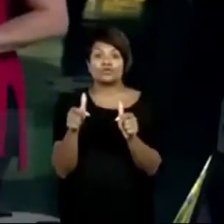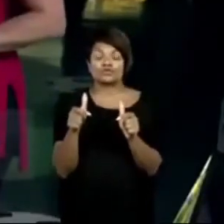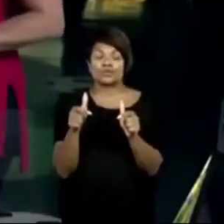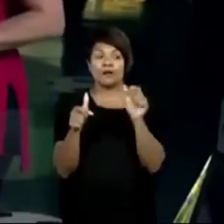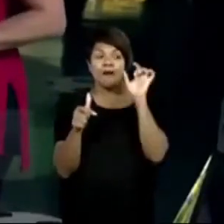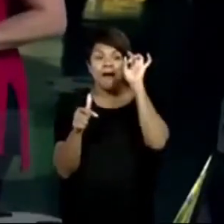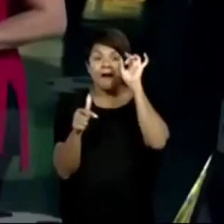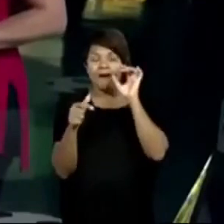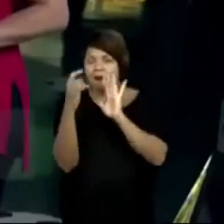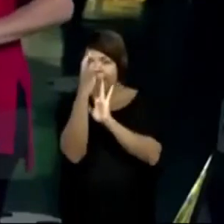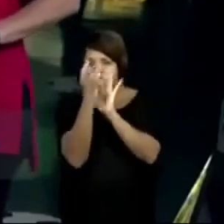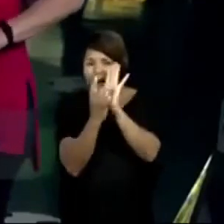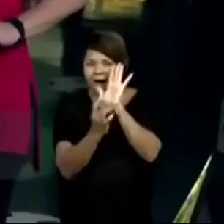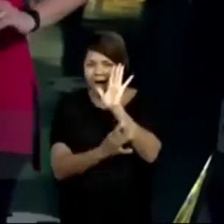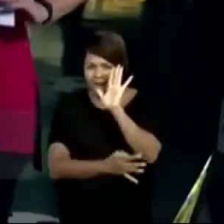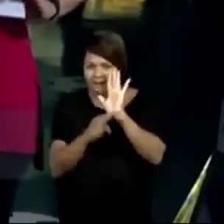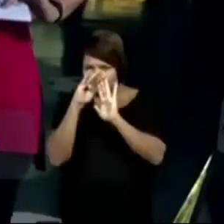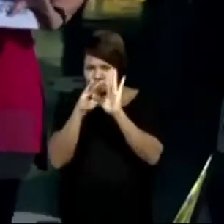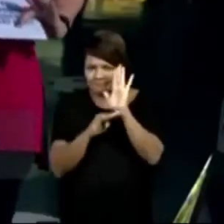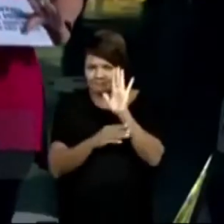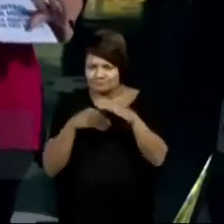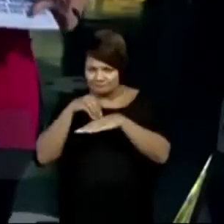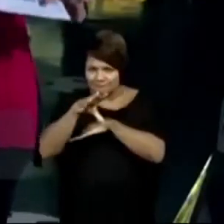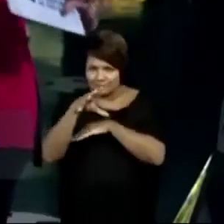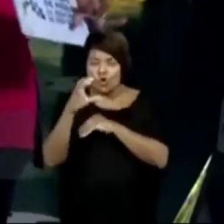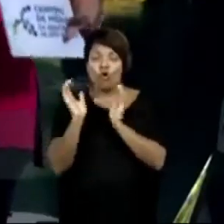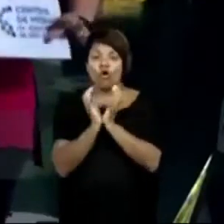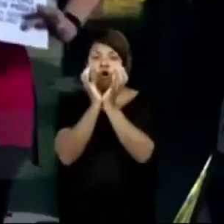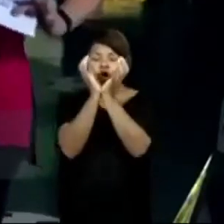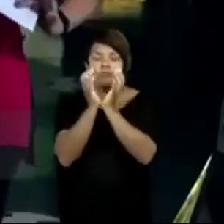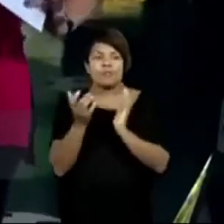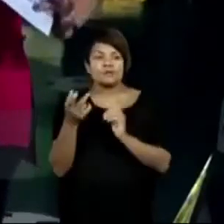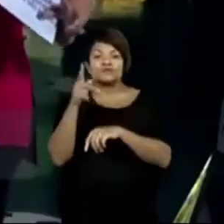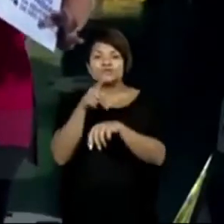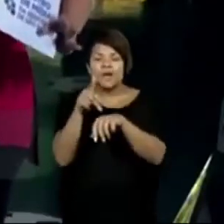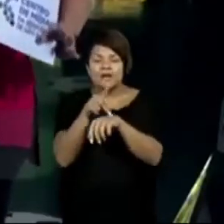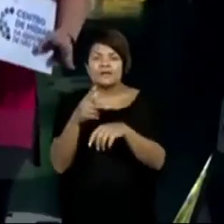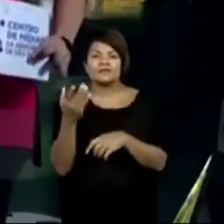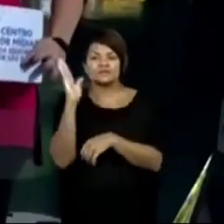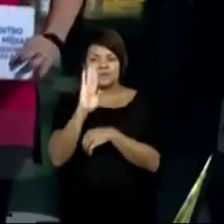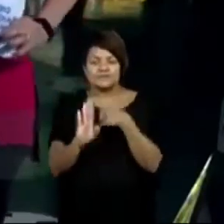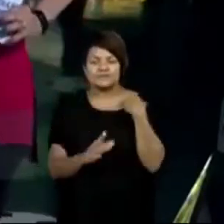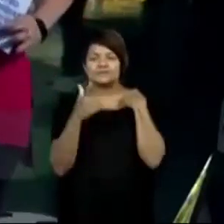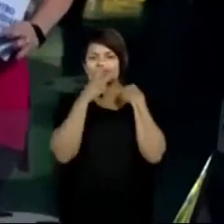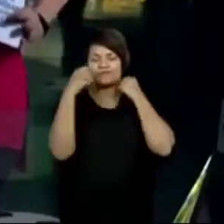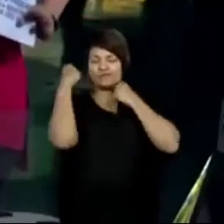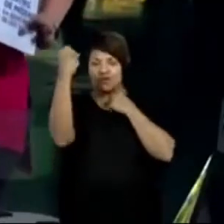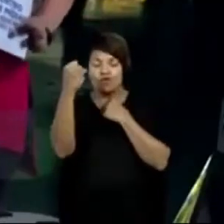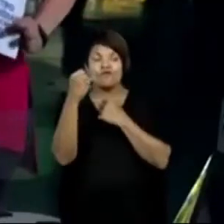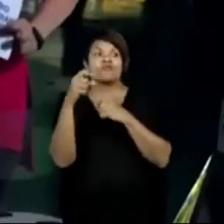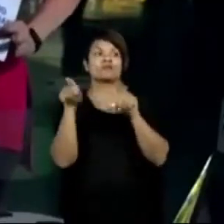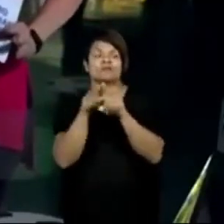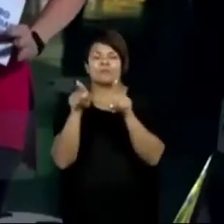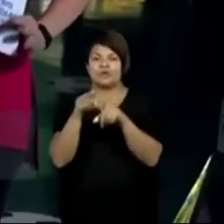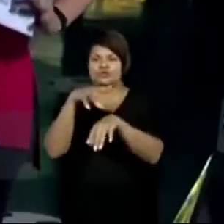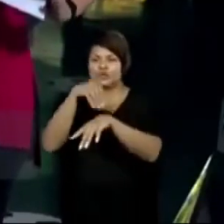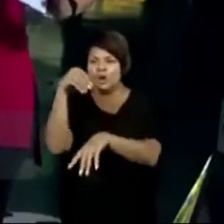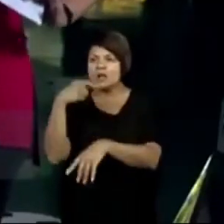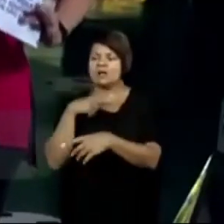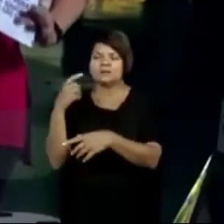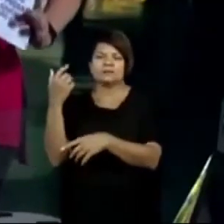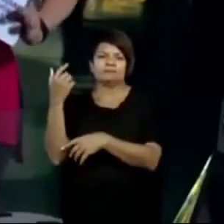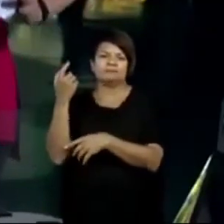sediadas essas Copas, não é? Sim. Aqui nós falamos das do Brasil, da vitória, falamos também de